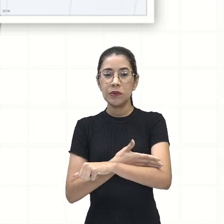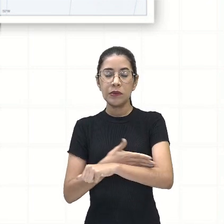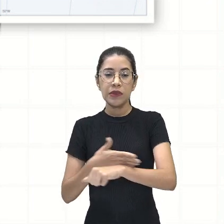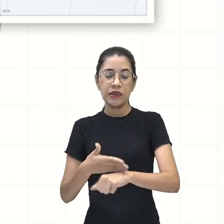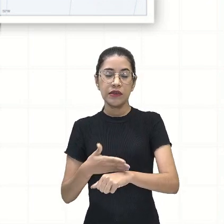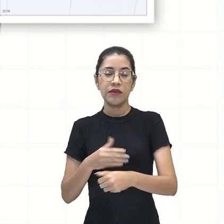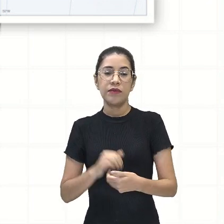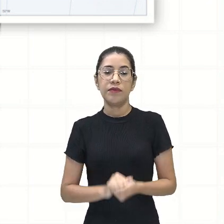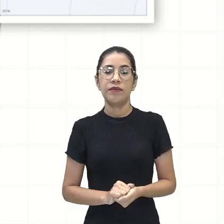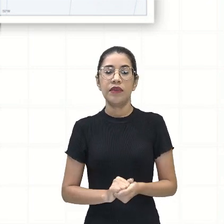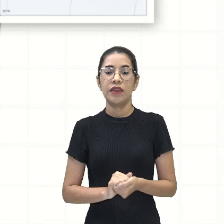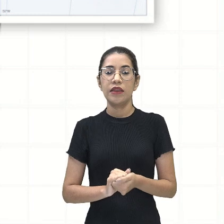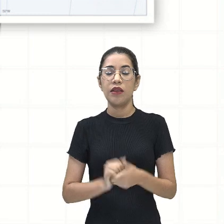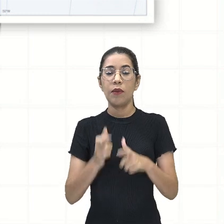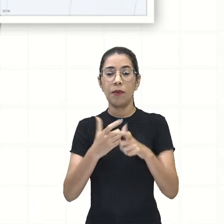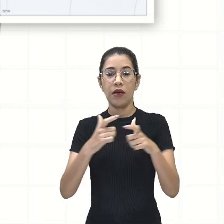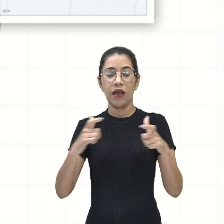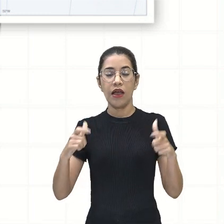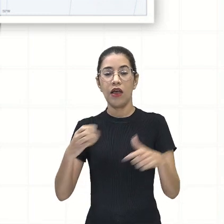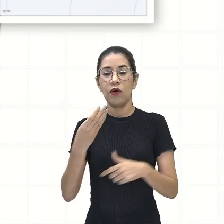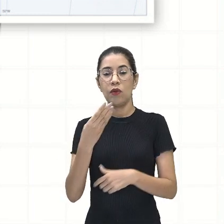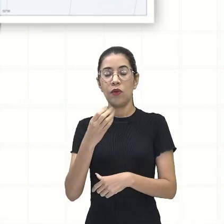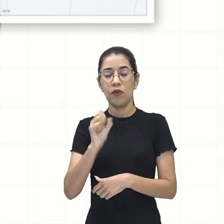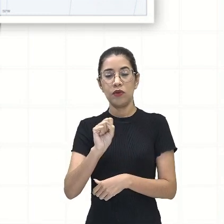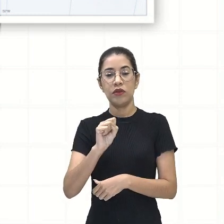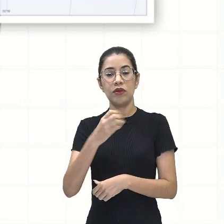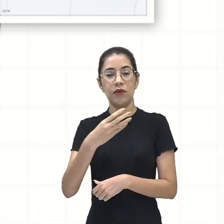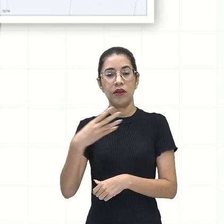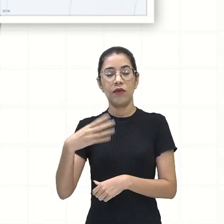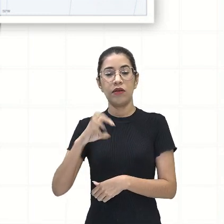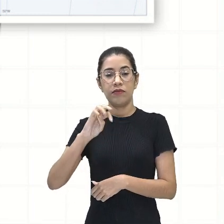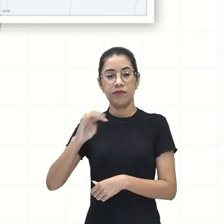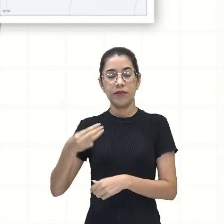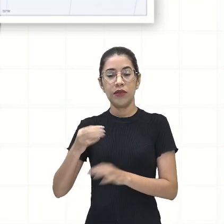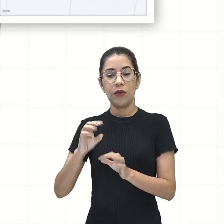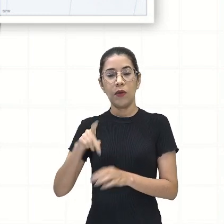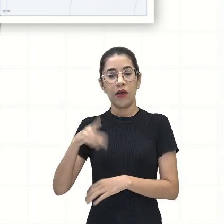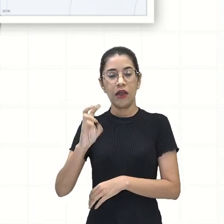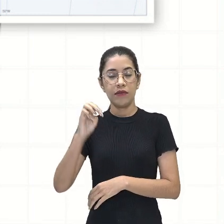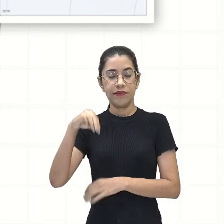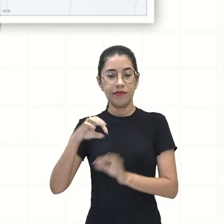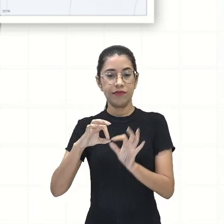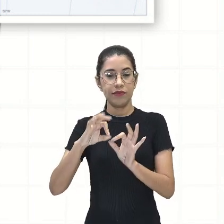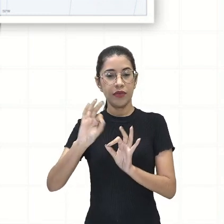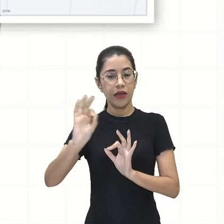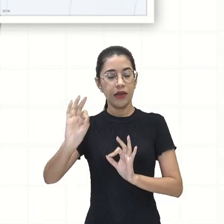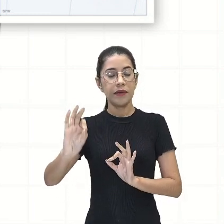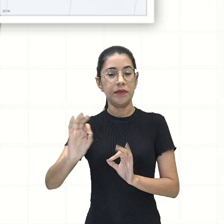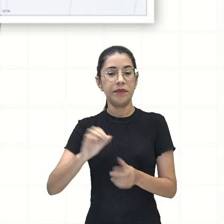ela abrange cerca de 844 mil quilômetros quadrados,